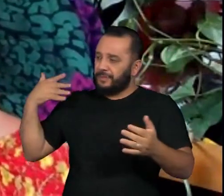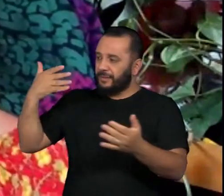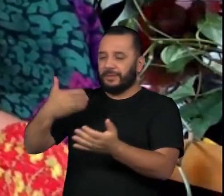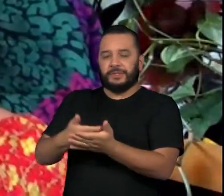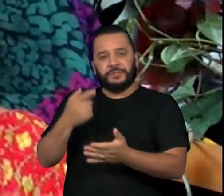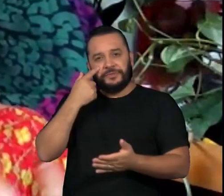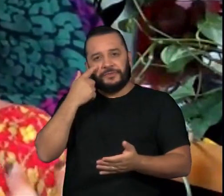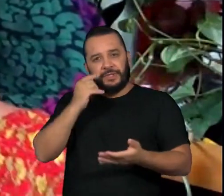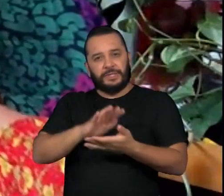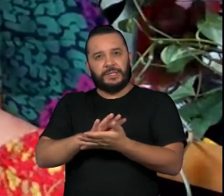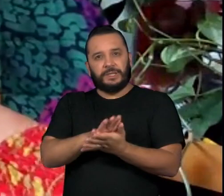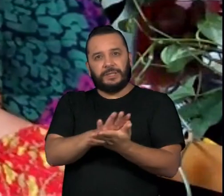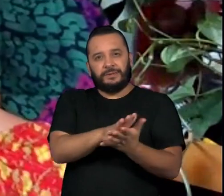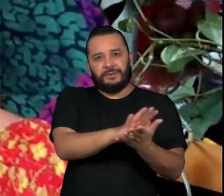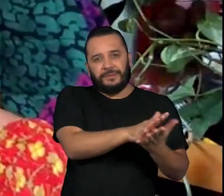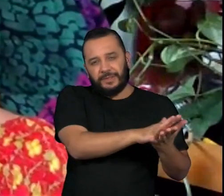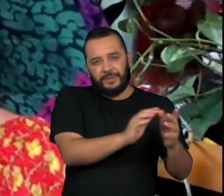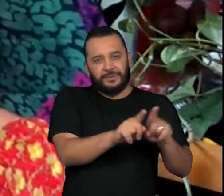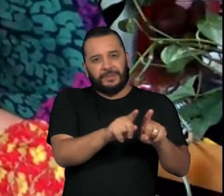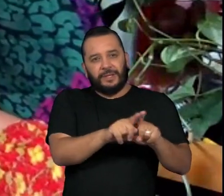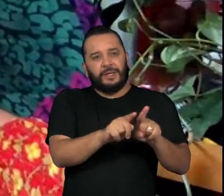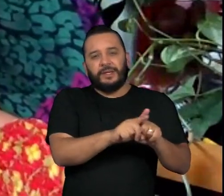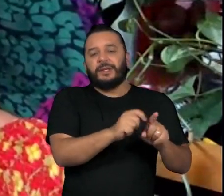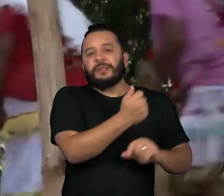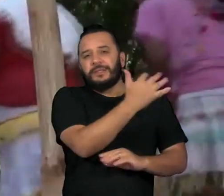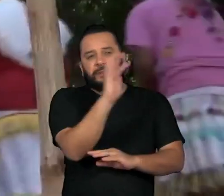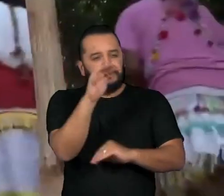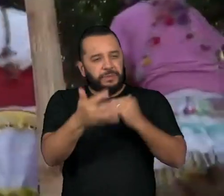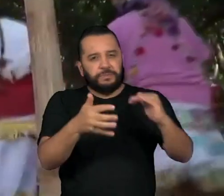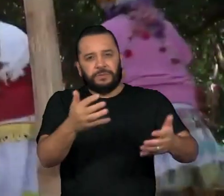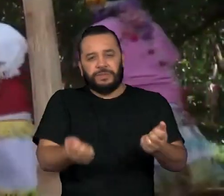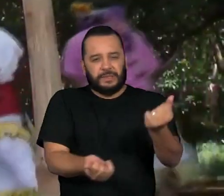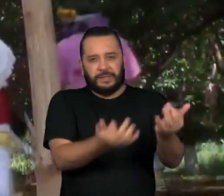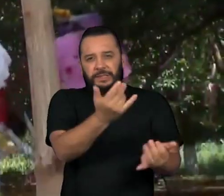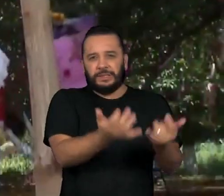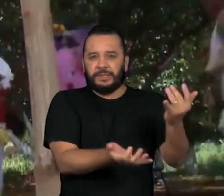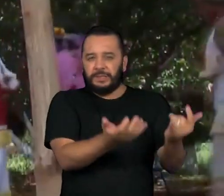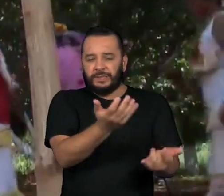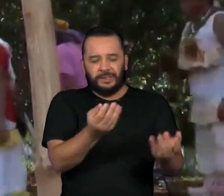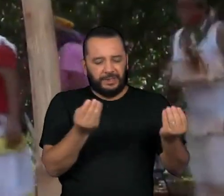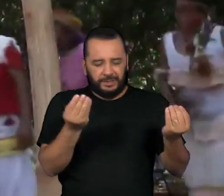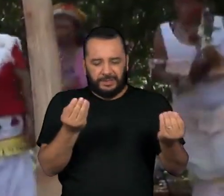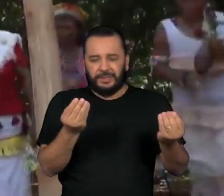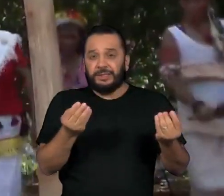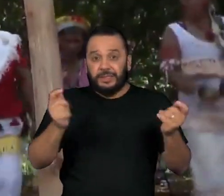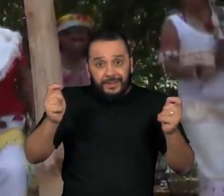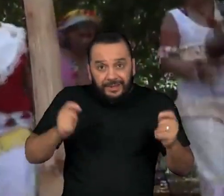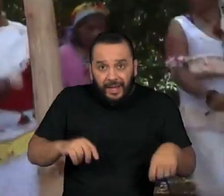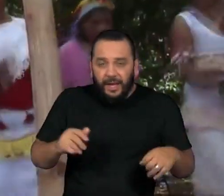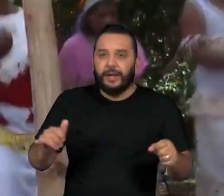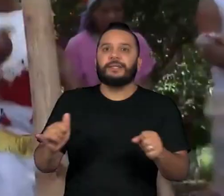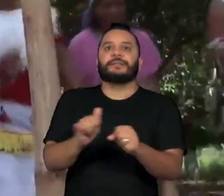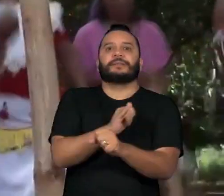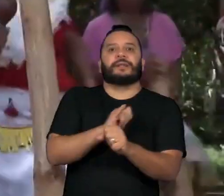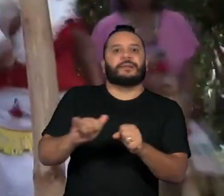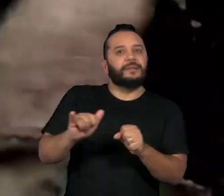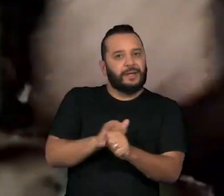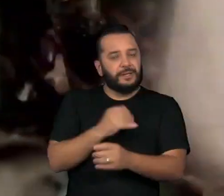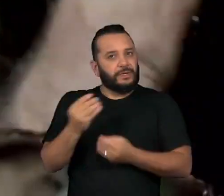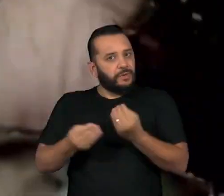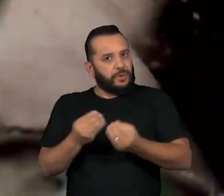tanta destruição, tanto desmatamento, tanta queimada, mostrando que existe várias alternativas, seja a economia